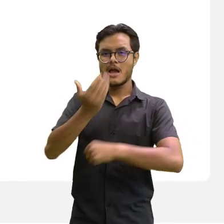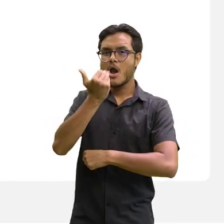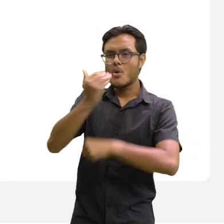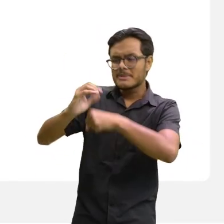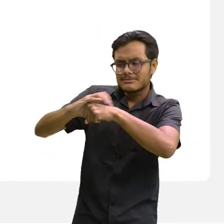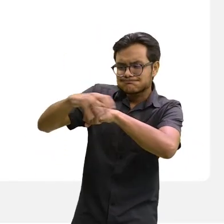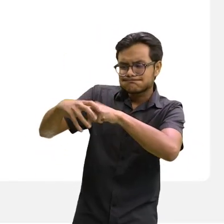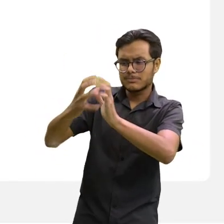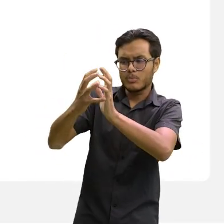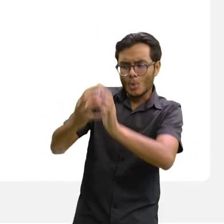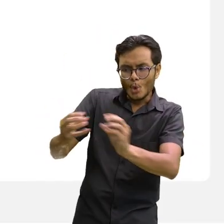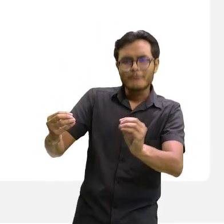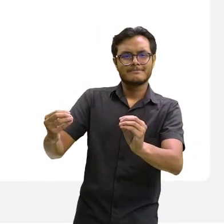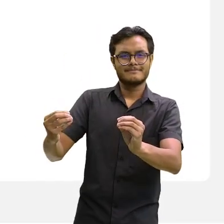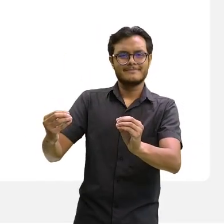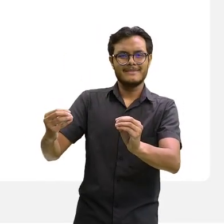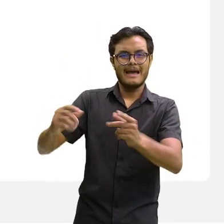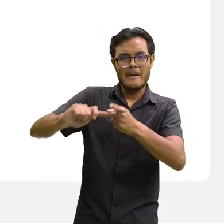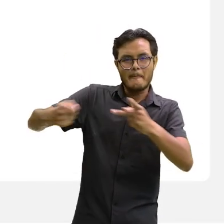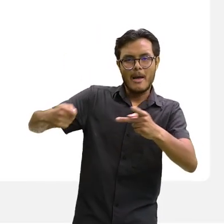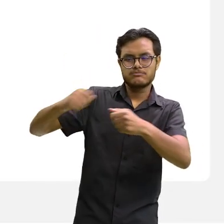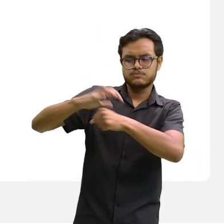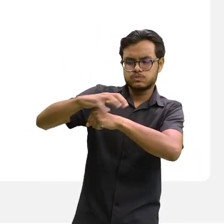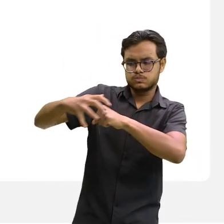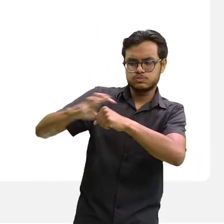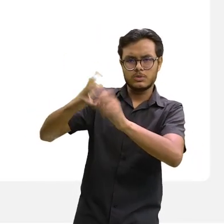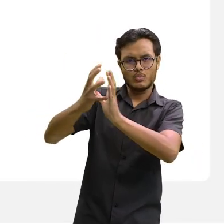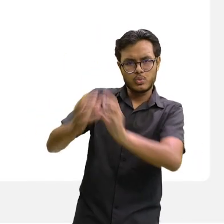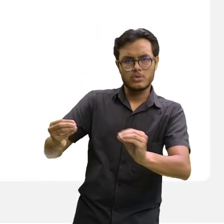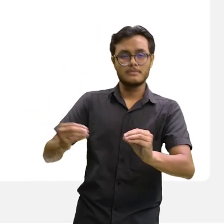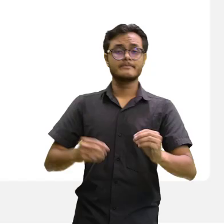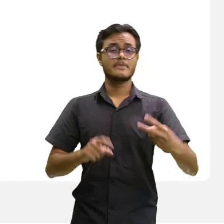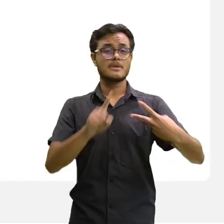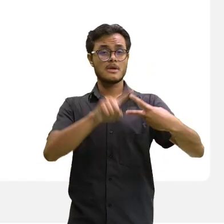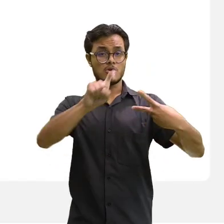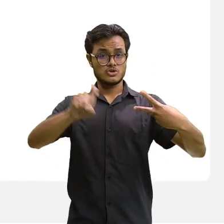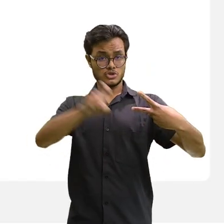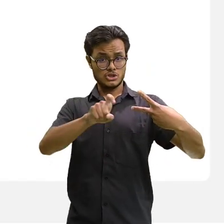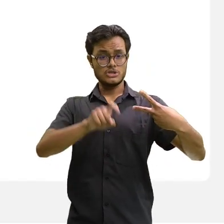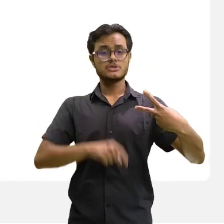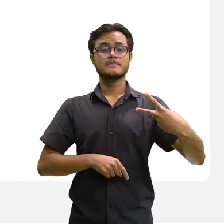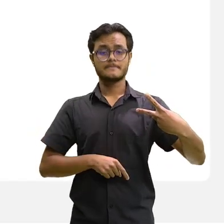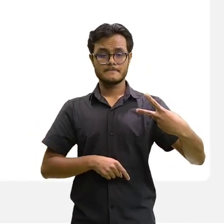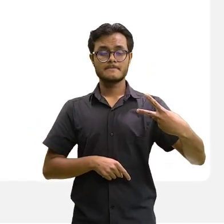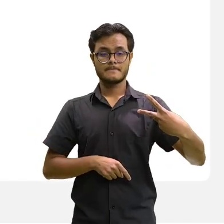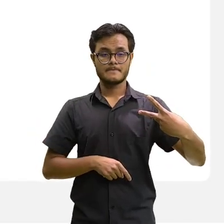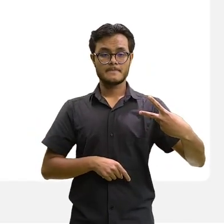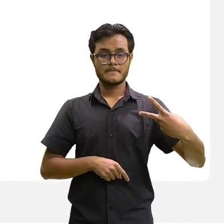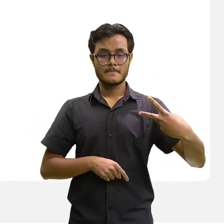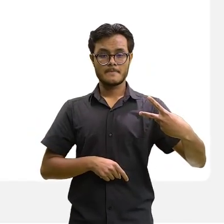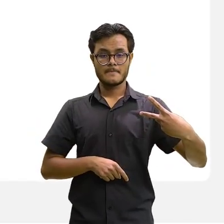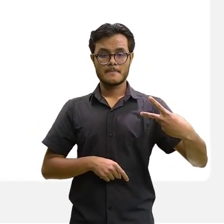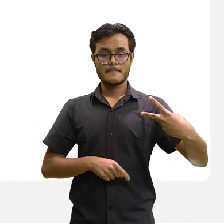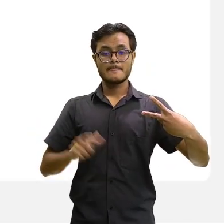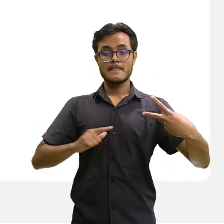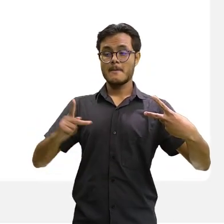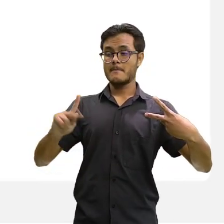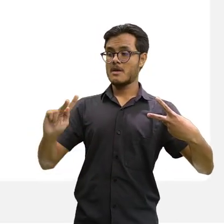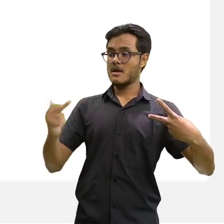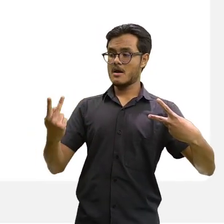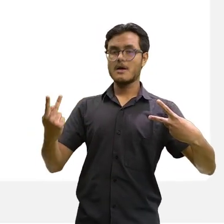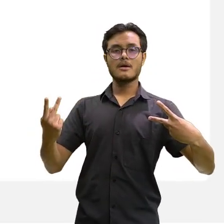te deu aqui um gráfico legal. A enzima X, ela está aqui, olha só, em um